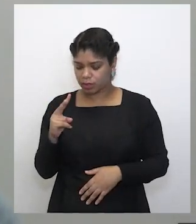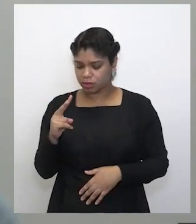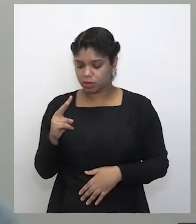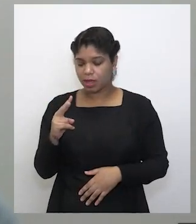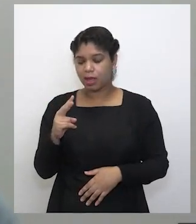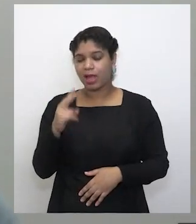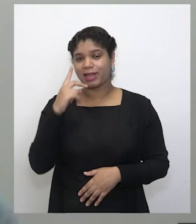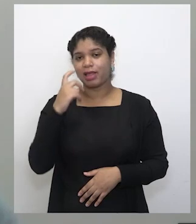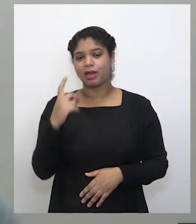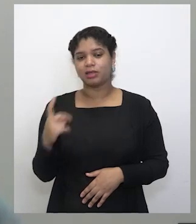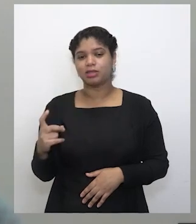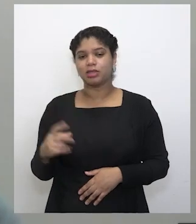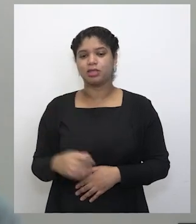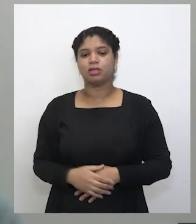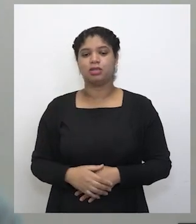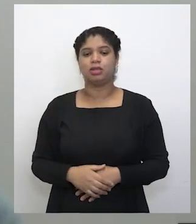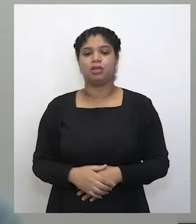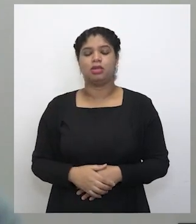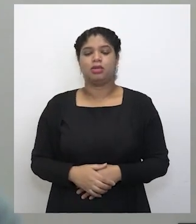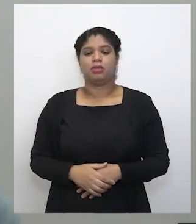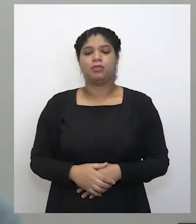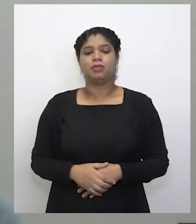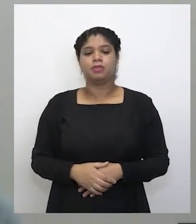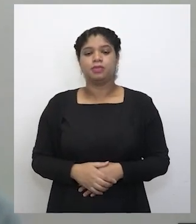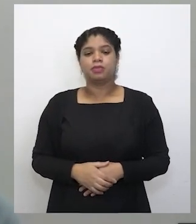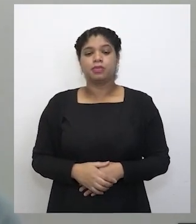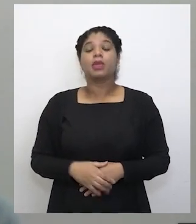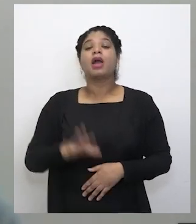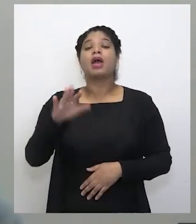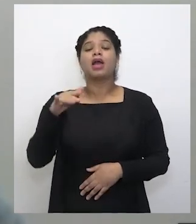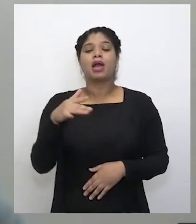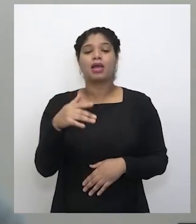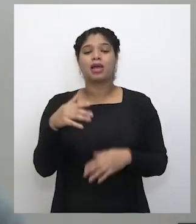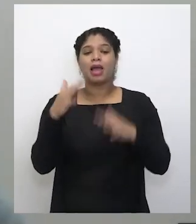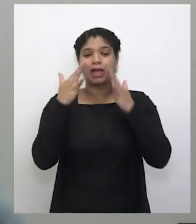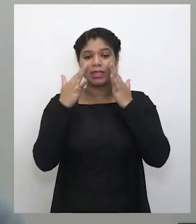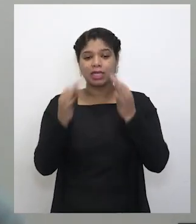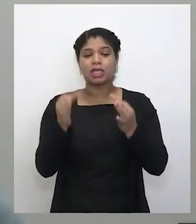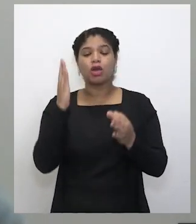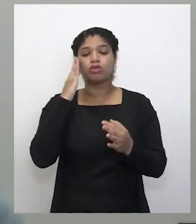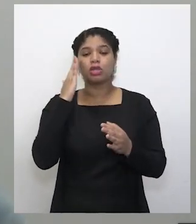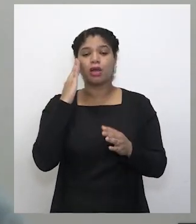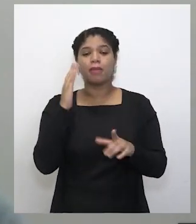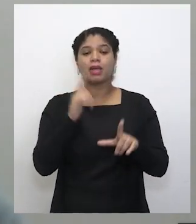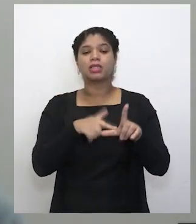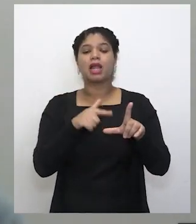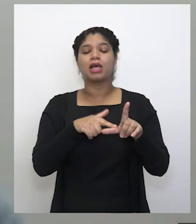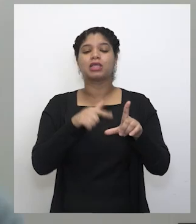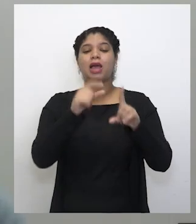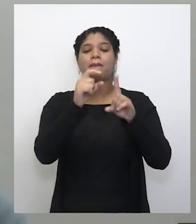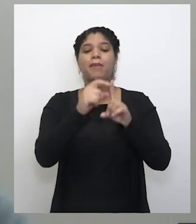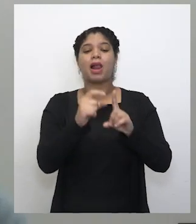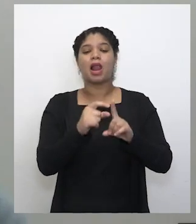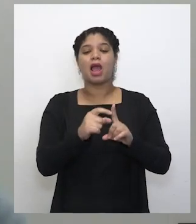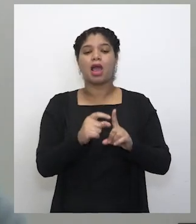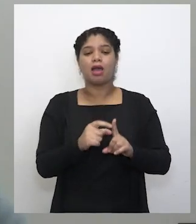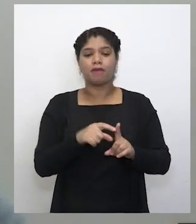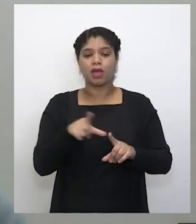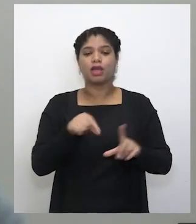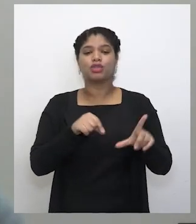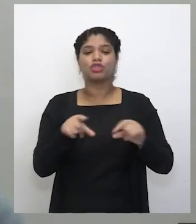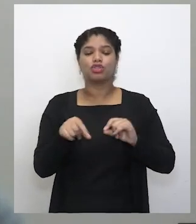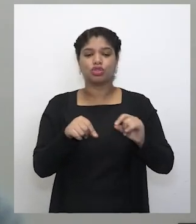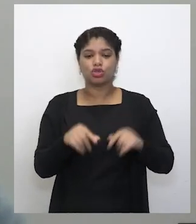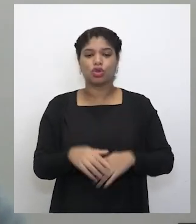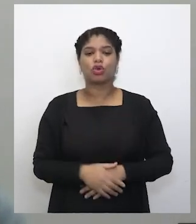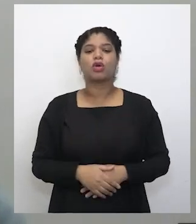ela escreveu, e você comentou, né, que tem que prestar atenção nos critérios das palavras, né? Ela falou, o